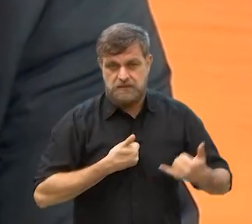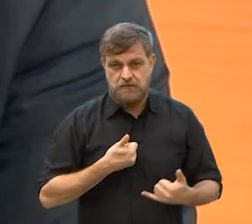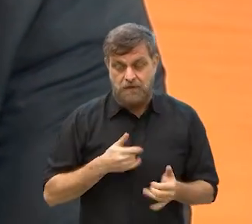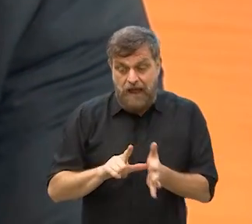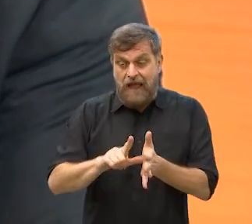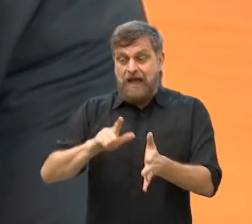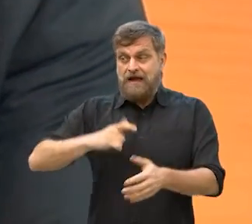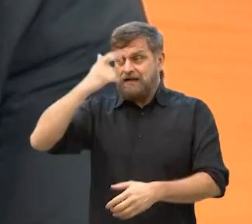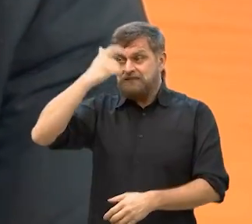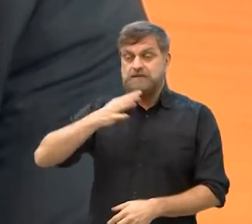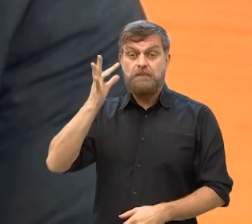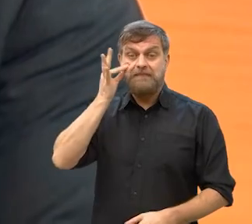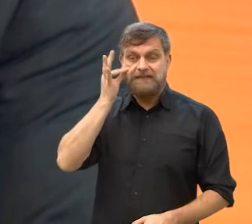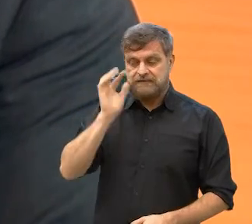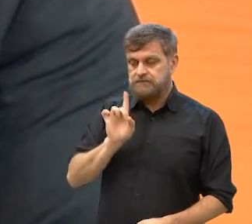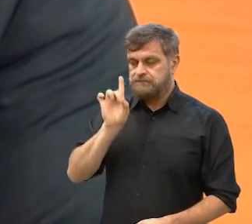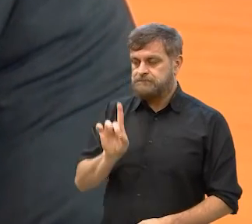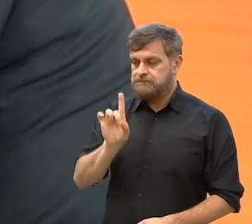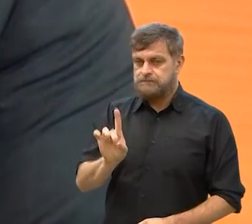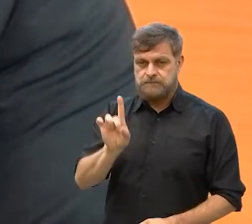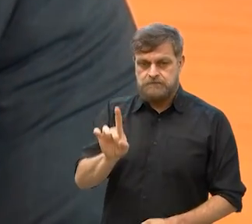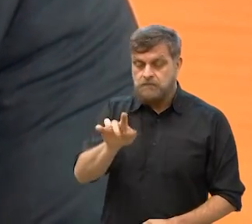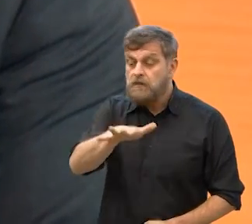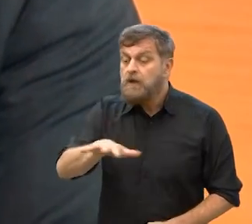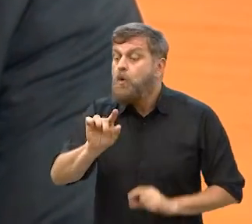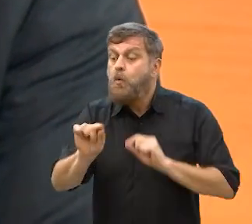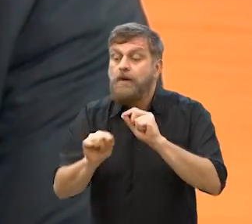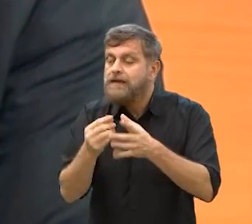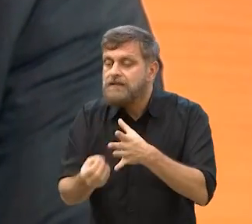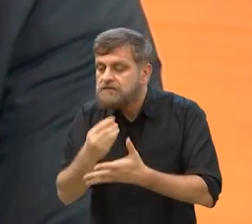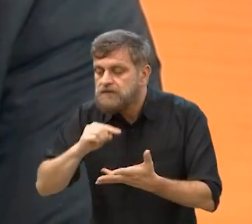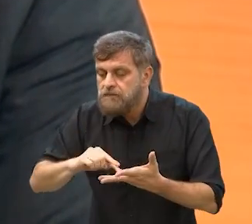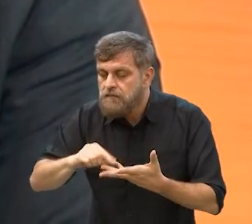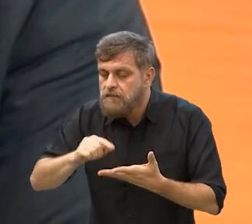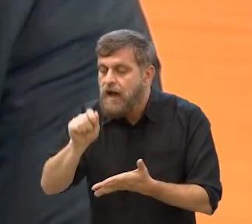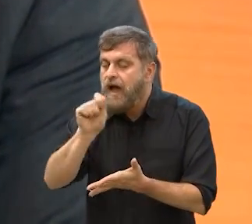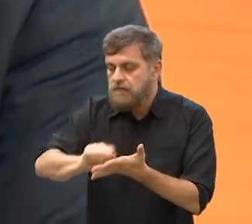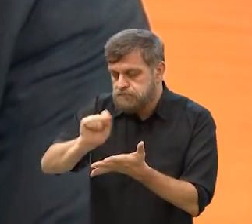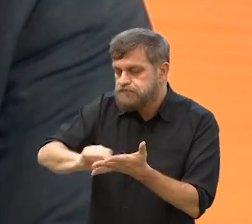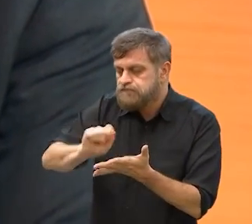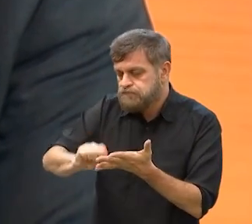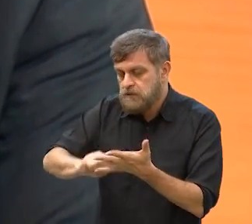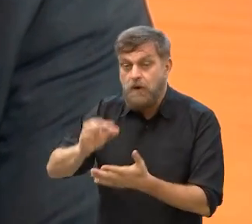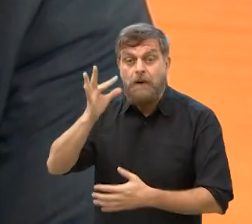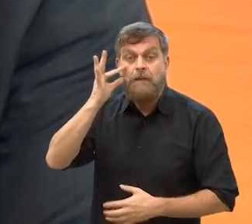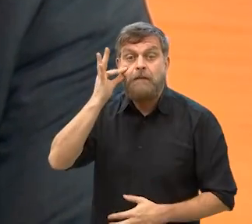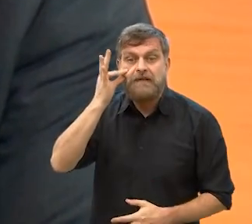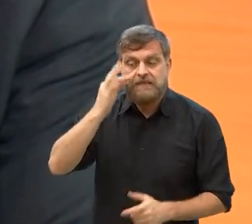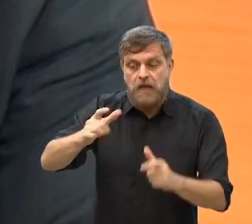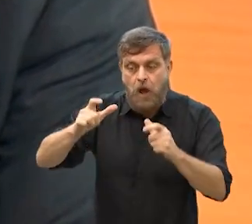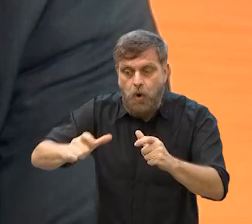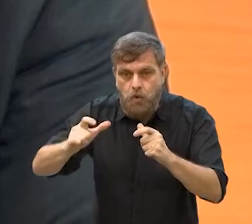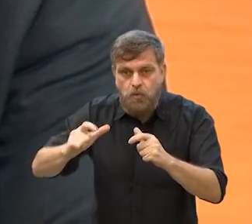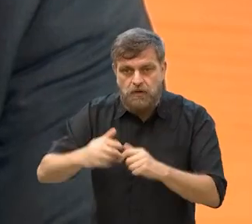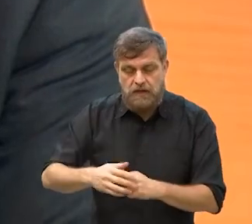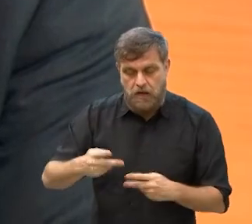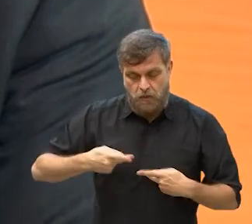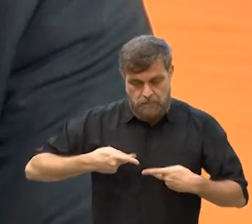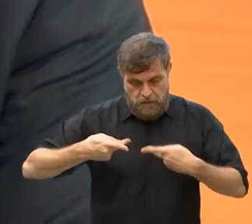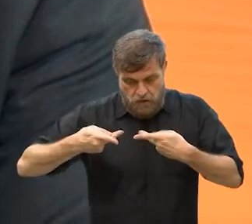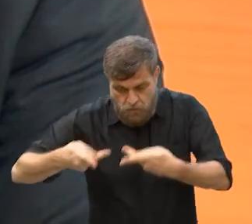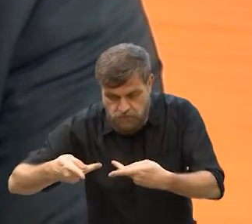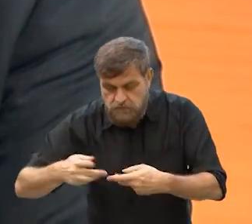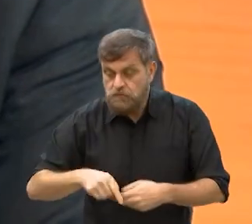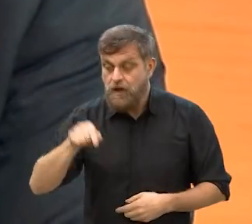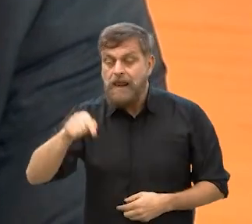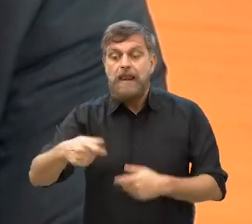que eu veja isso na fonte. Então, nós vamos ao local onde a população indicou o